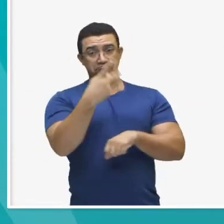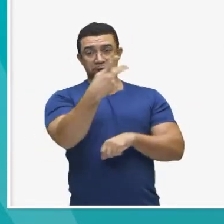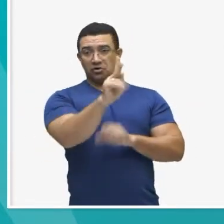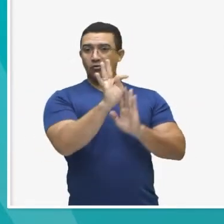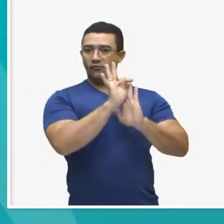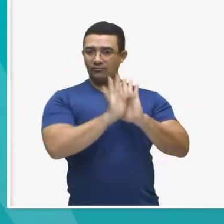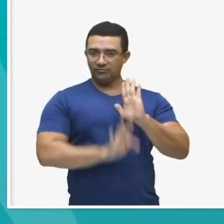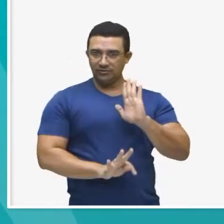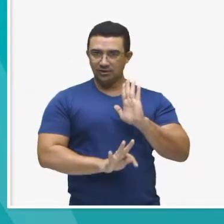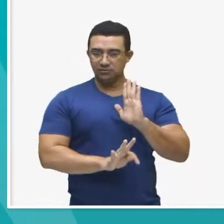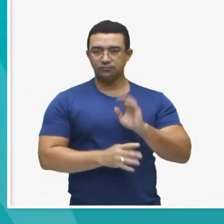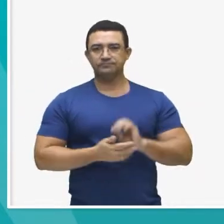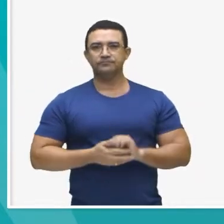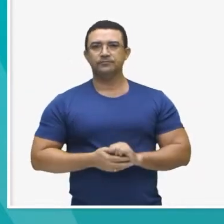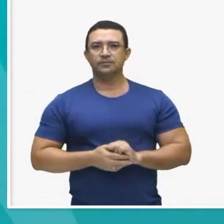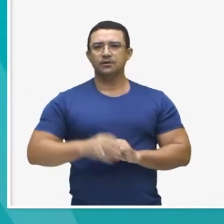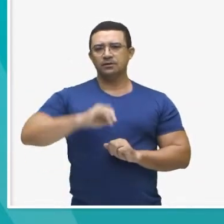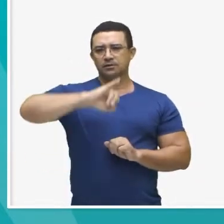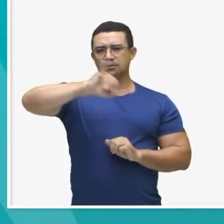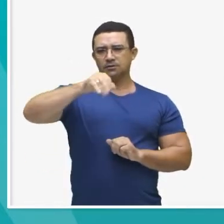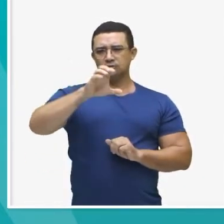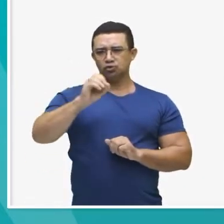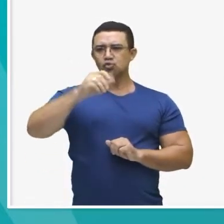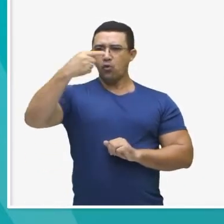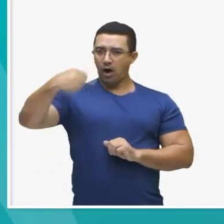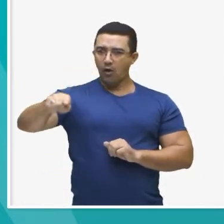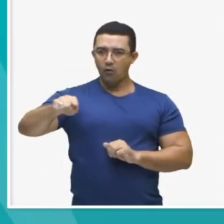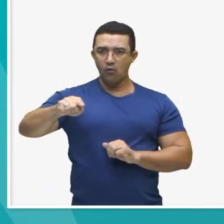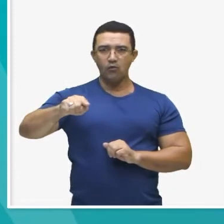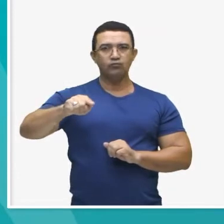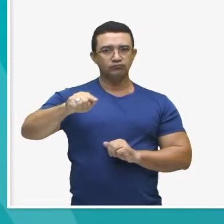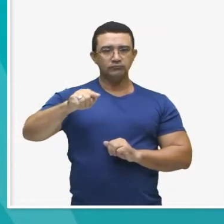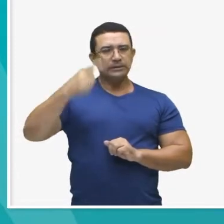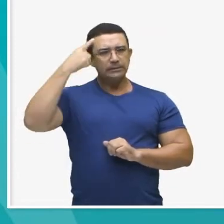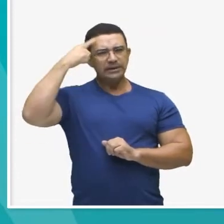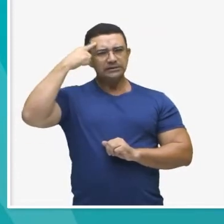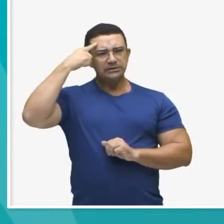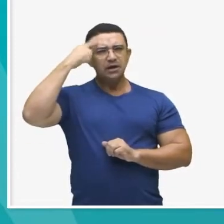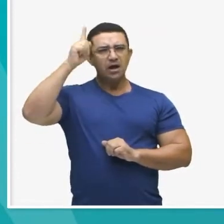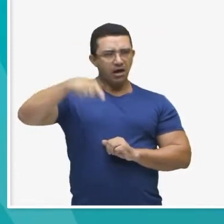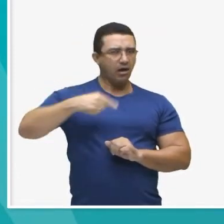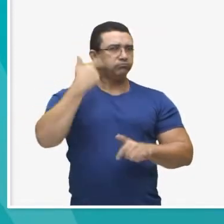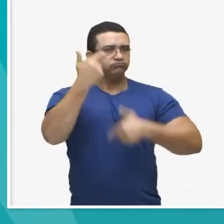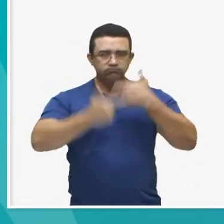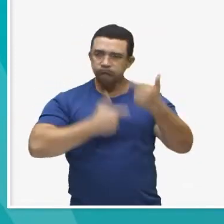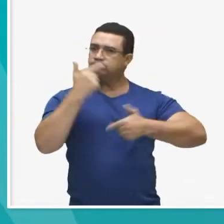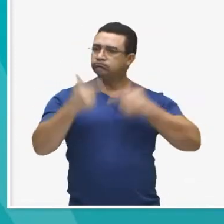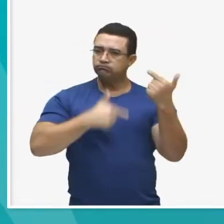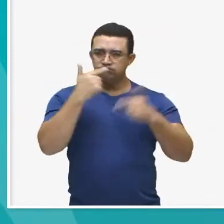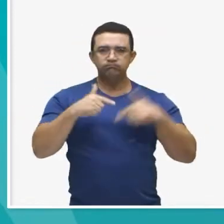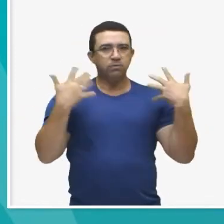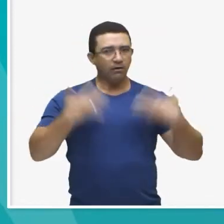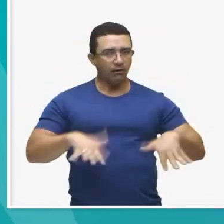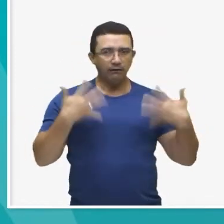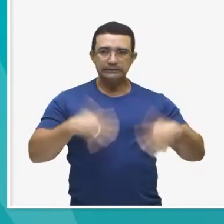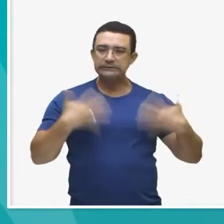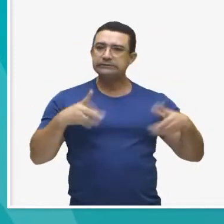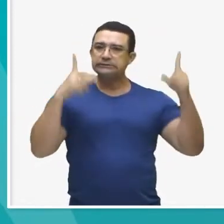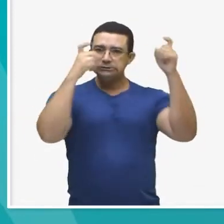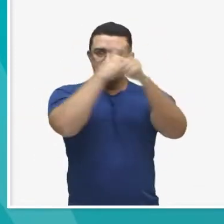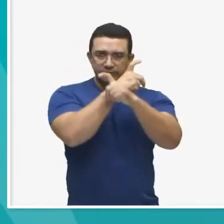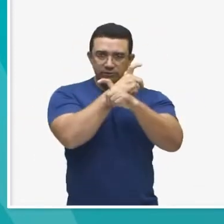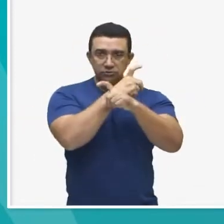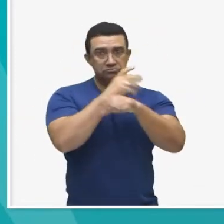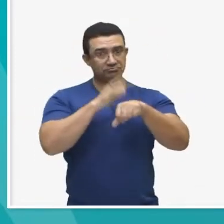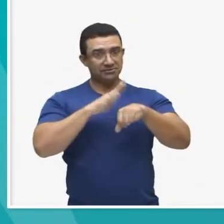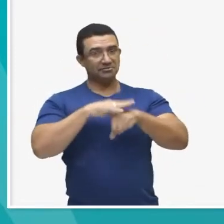para ele, escrever poesia envolve um trabalho bastante árduo. Eis aí, então, por que ele é chamado de